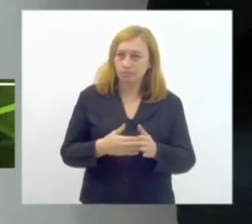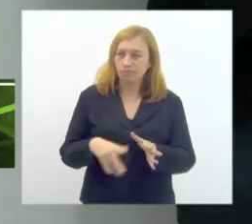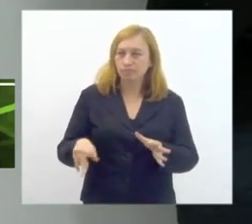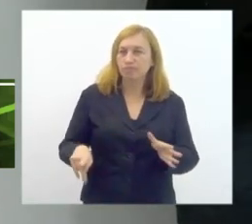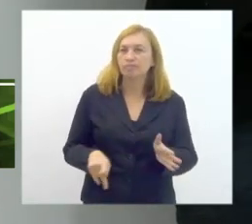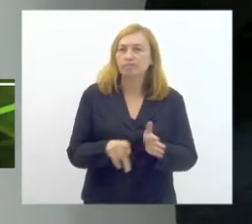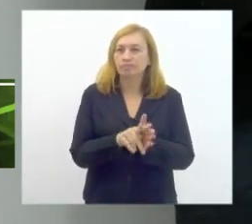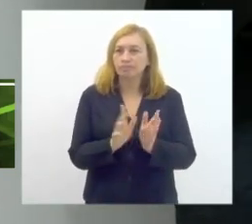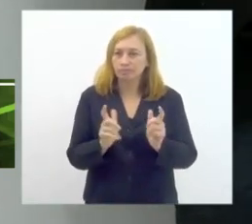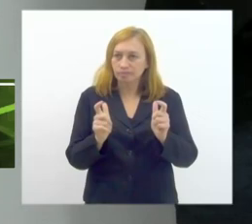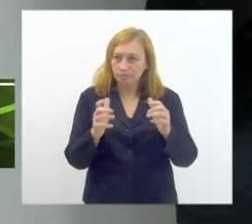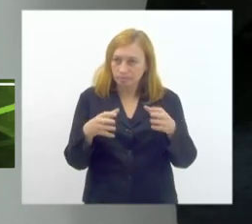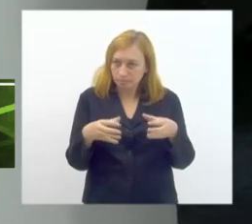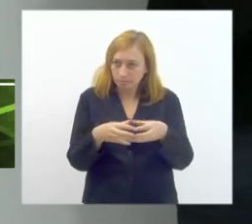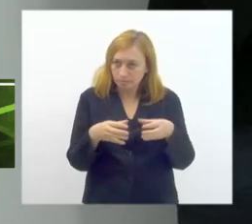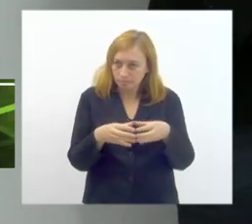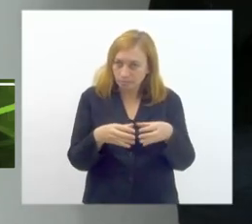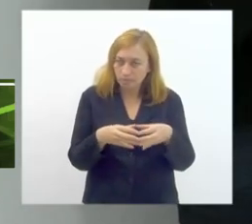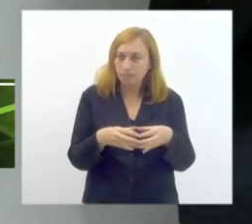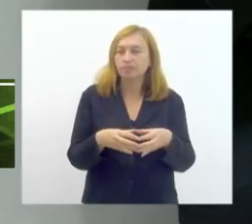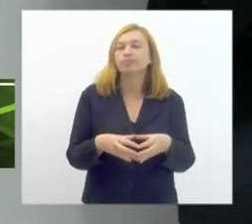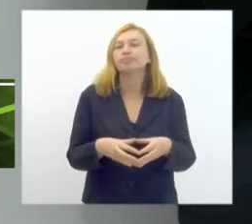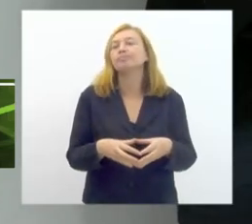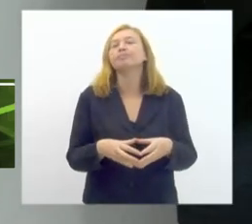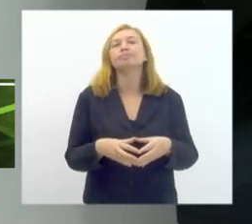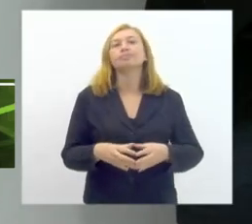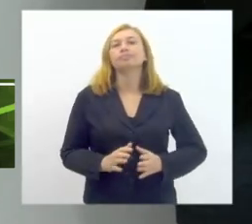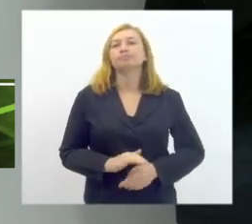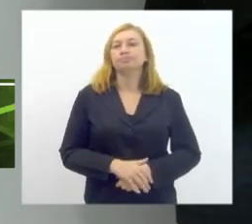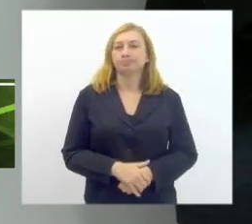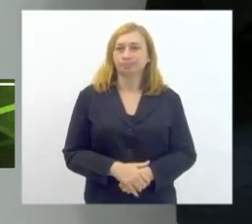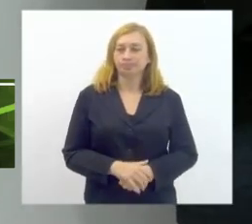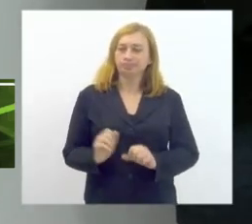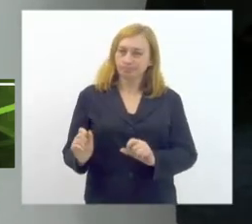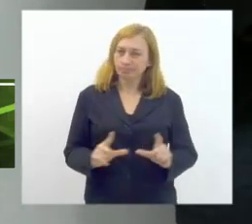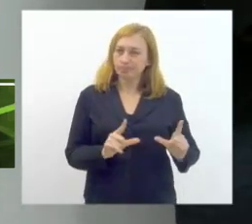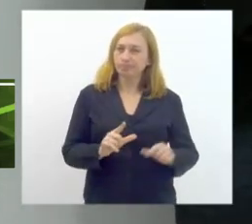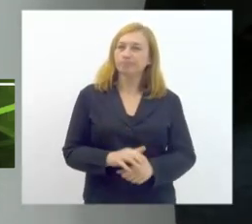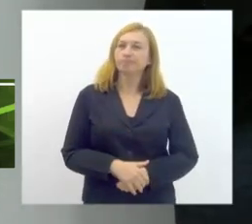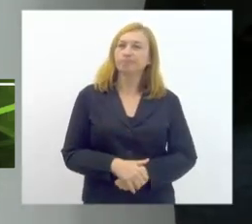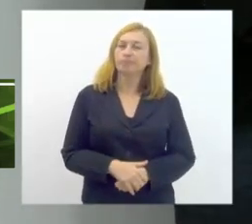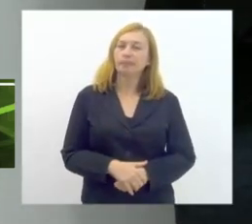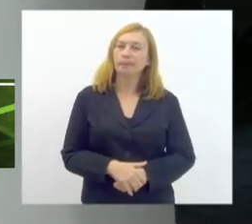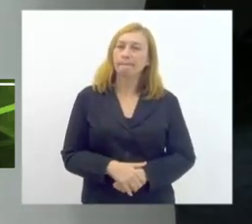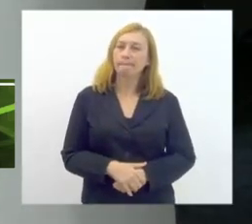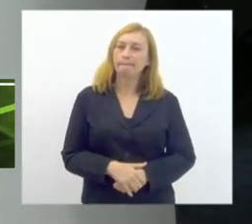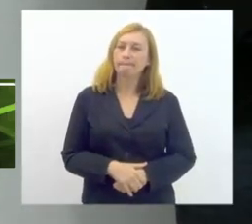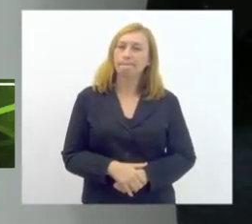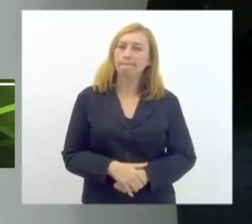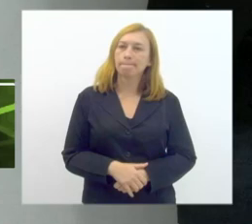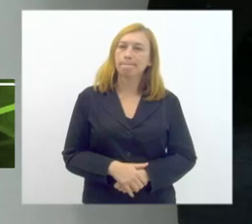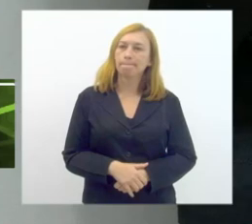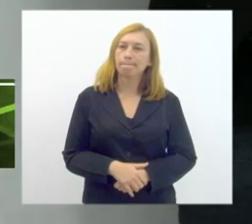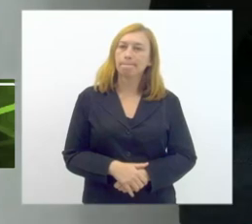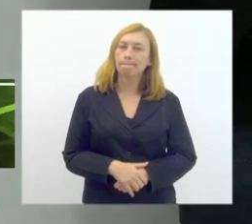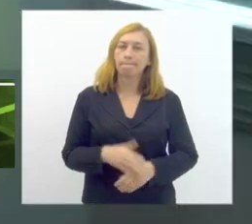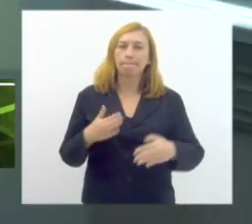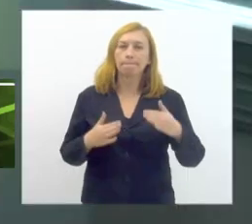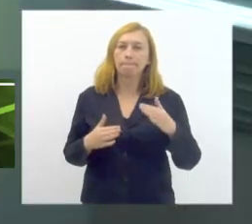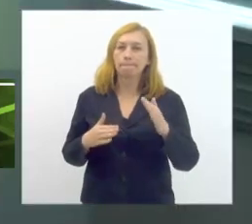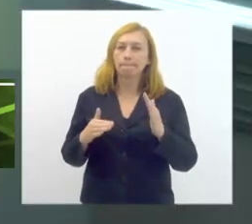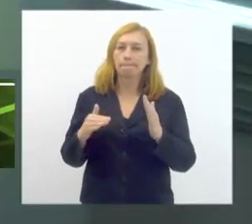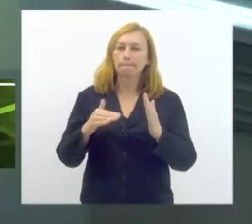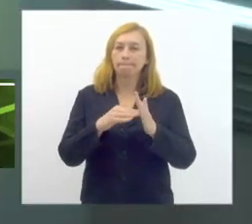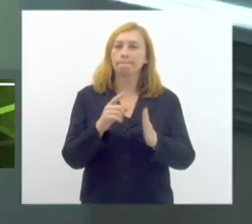estavam envolvidos nesse processo. Pode passar? O que a gente colocou como meta? Acho que